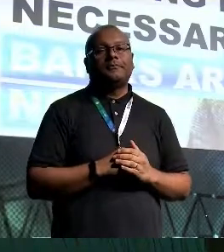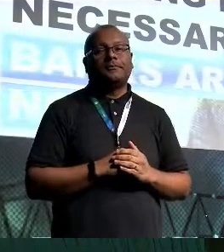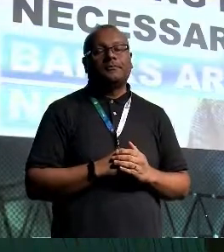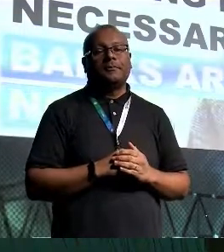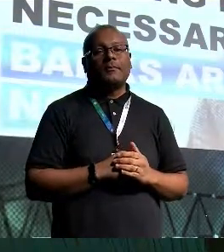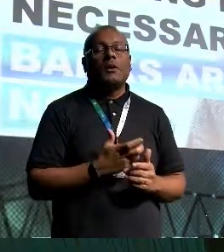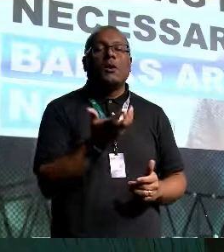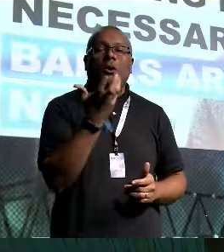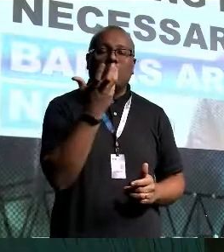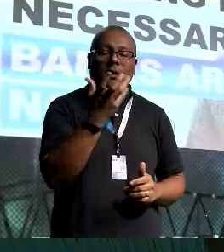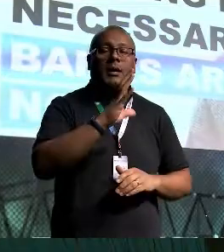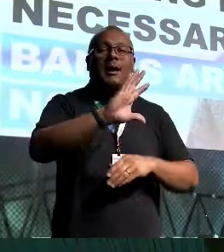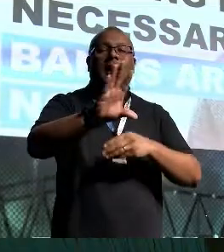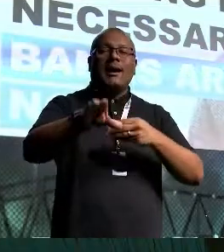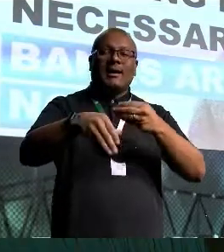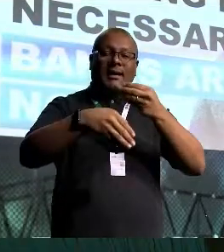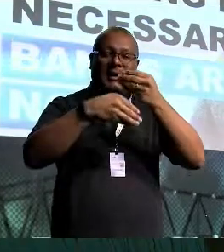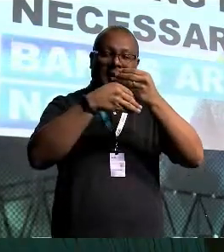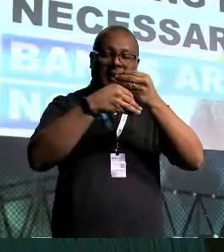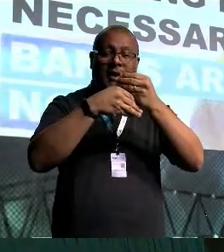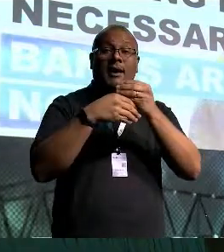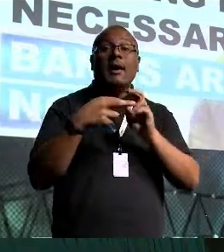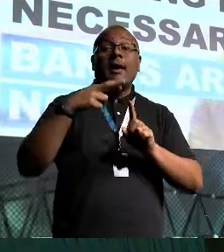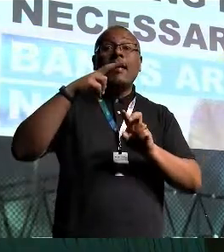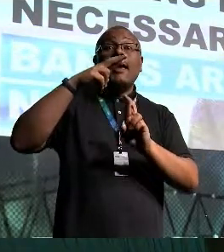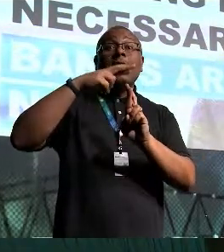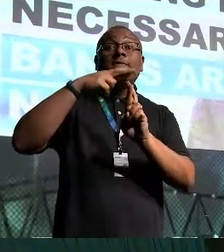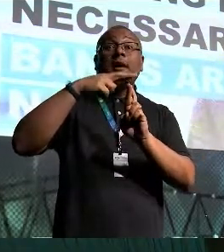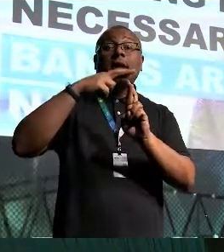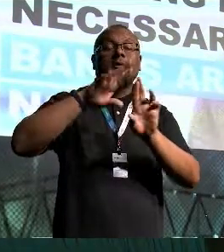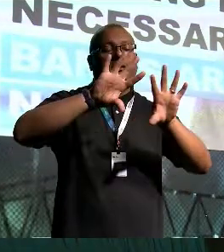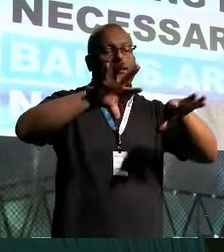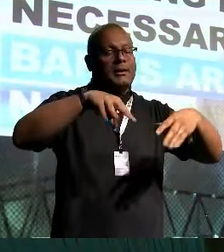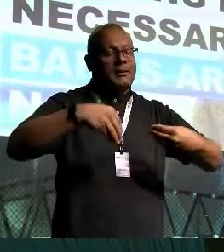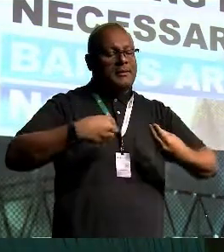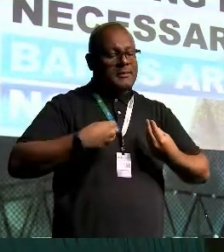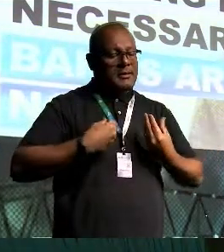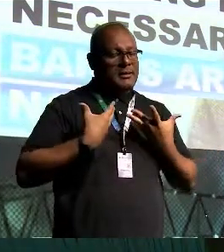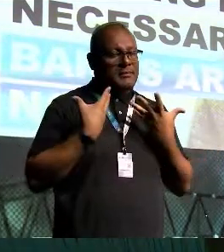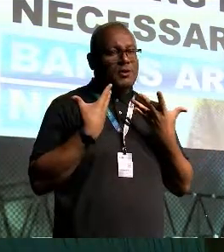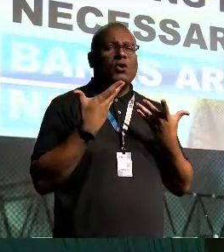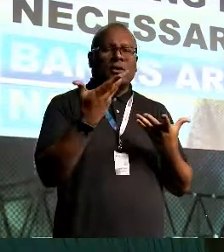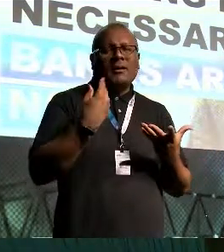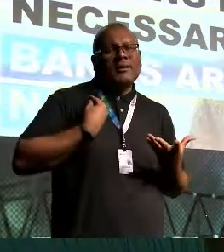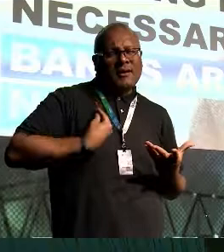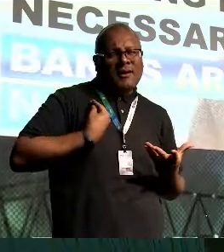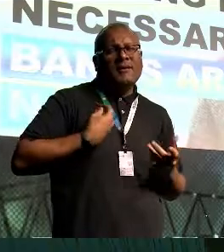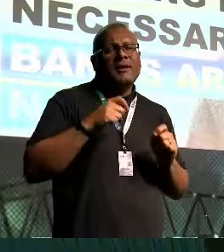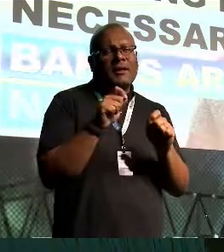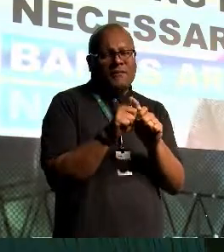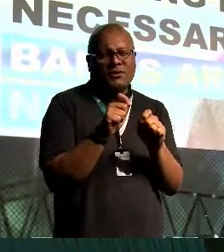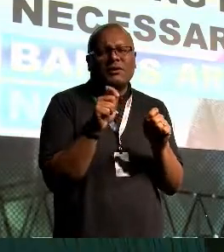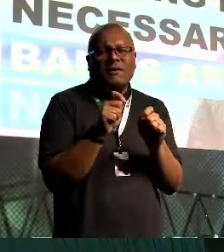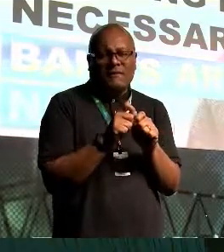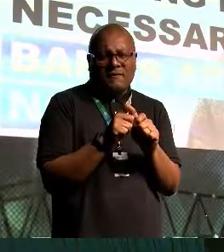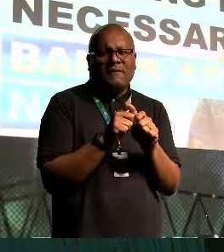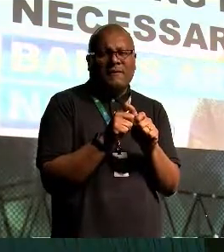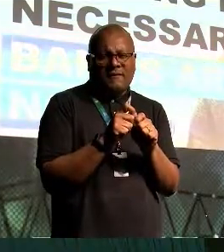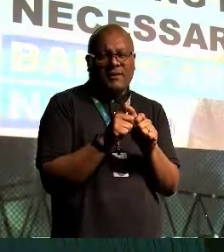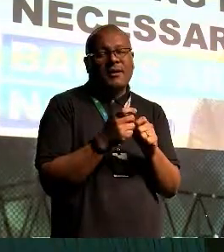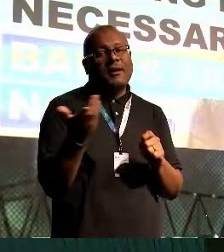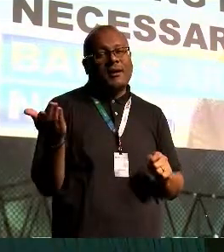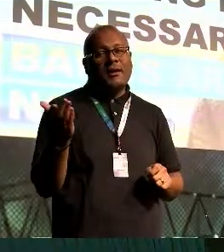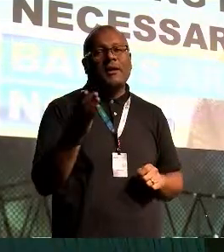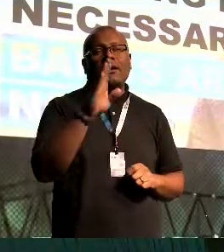Eu gostaria de trazer aqui algumas referências que me inspiram muito, né, em tudo que a gente faz. E um deles é o Titio